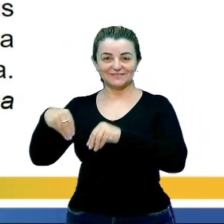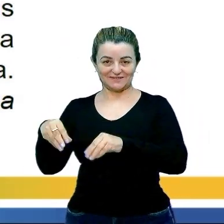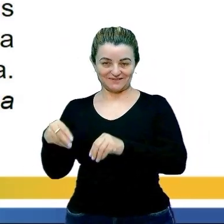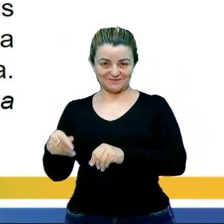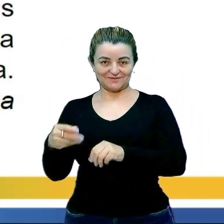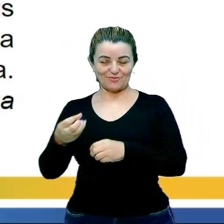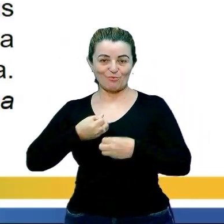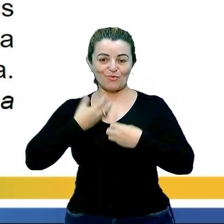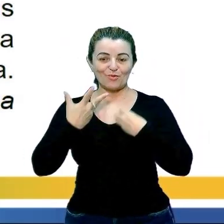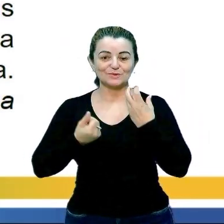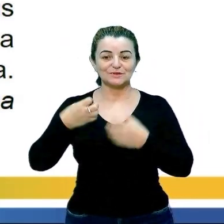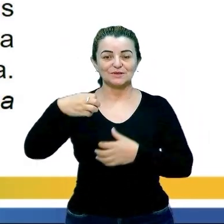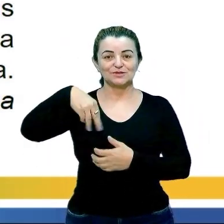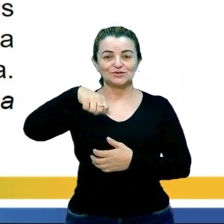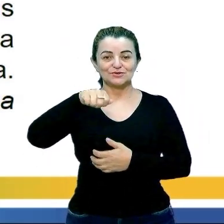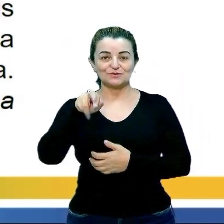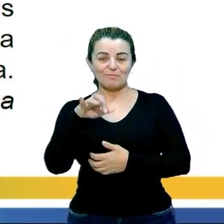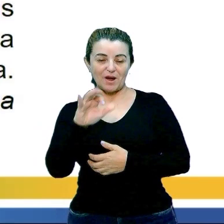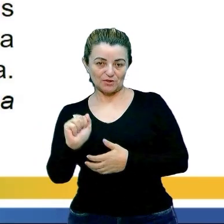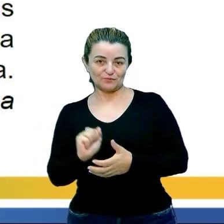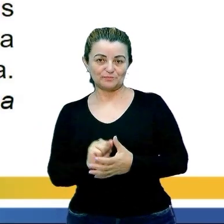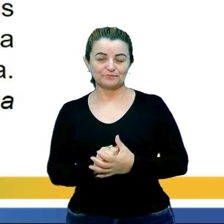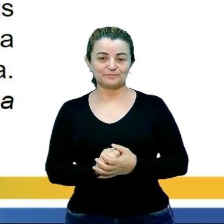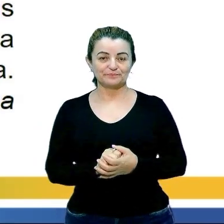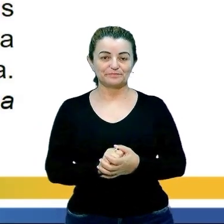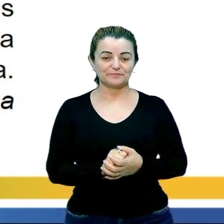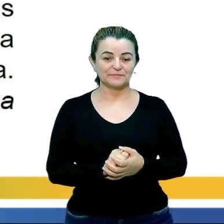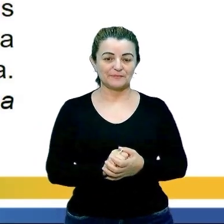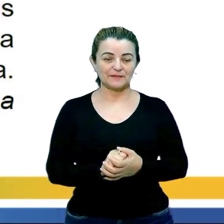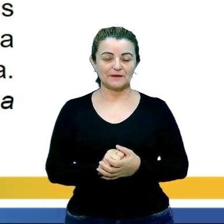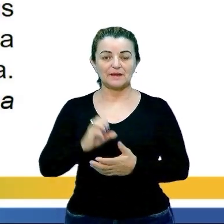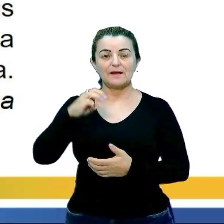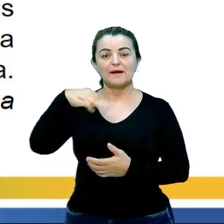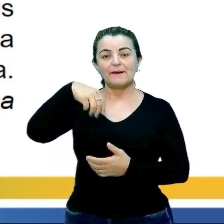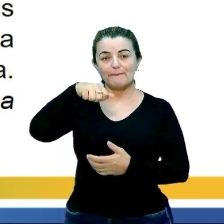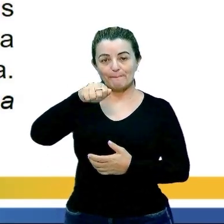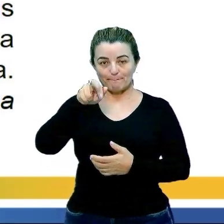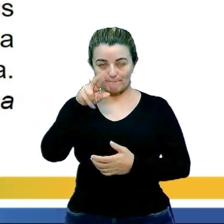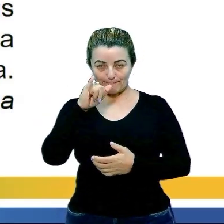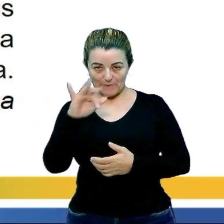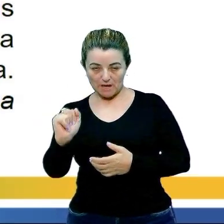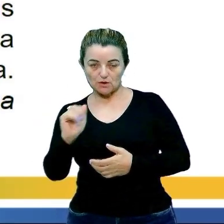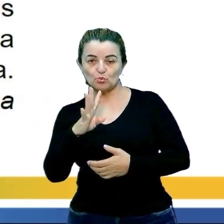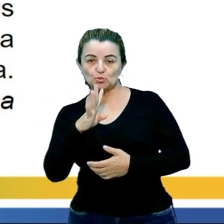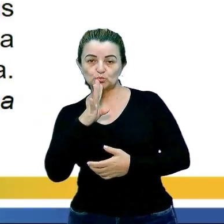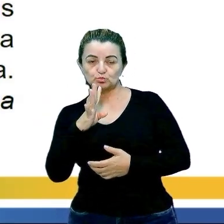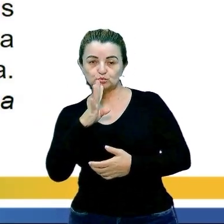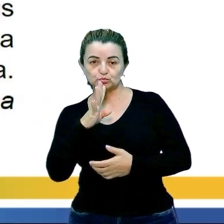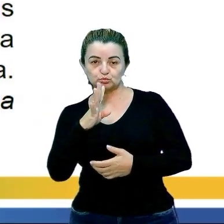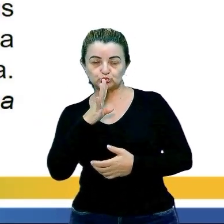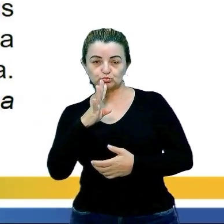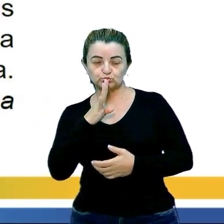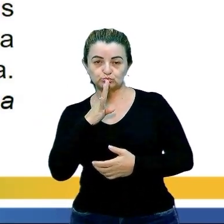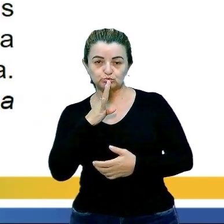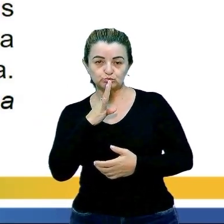de Mário Quintana. Vamos lá ao comando. Mário Quintana ficou conhecido por